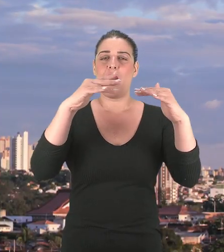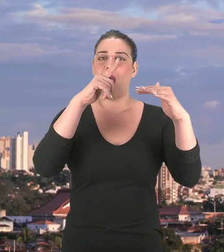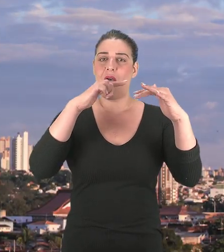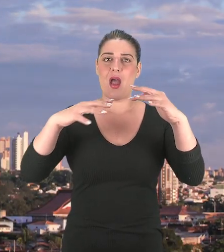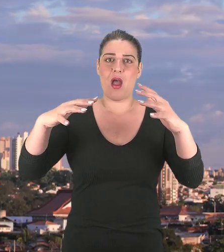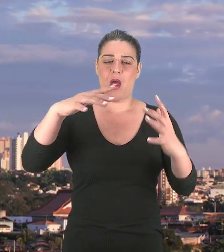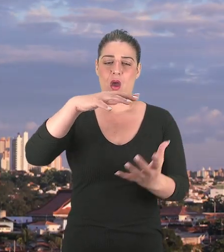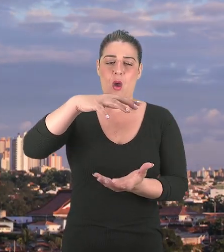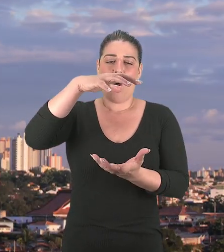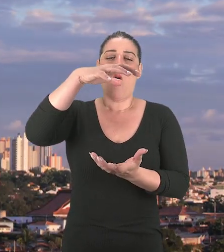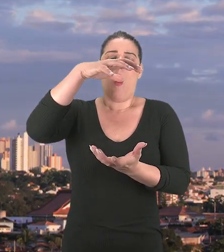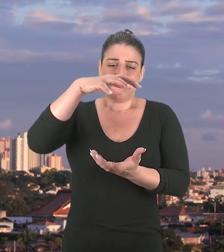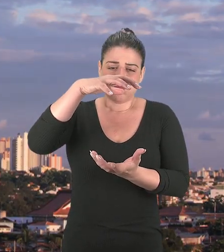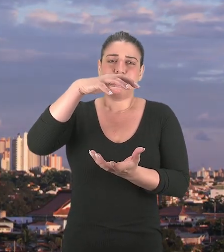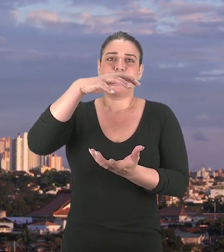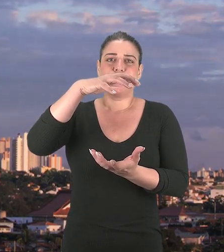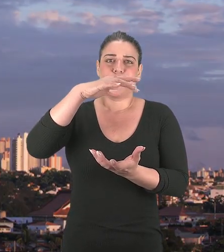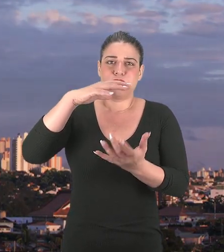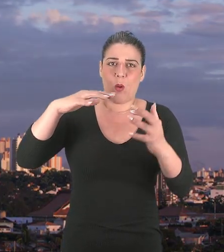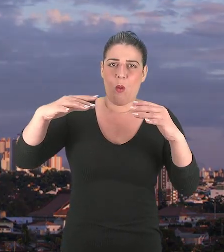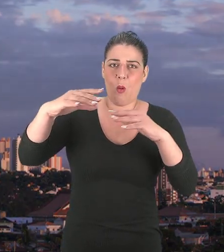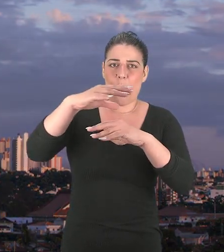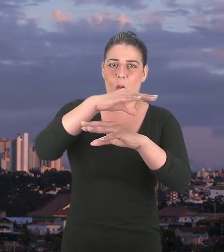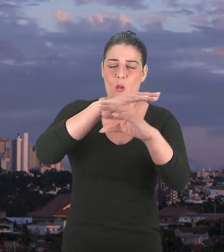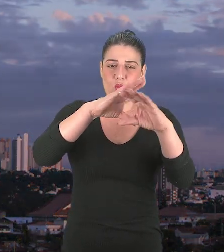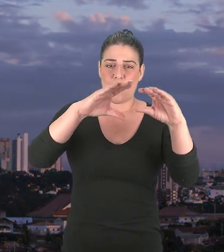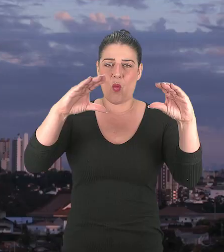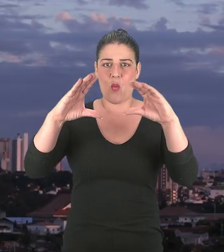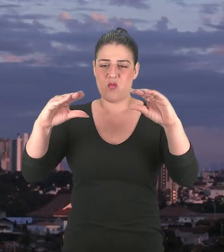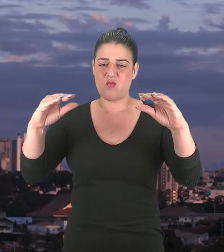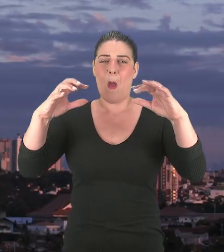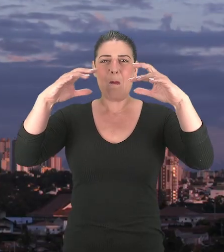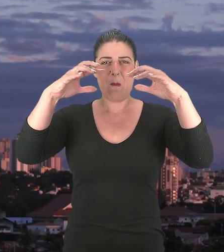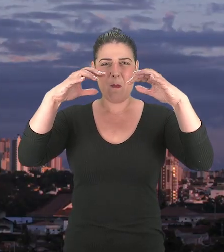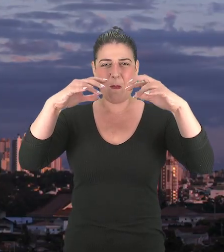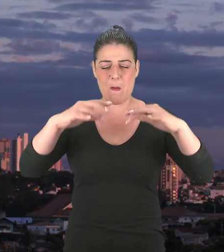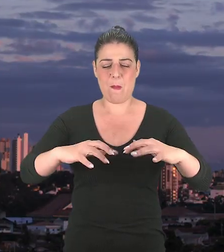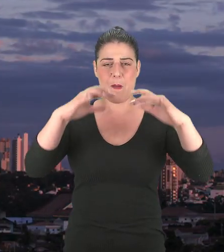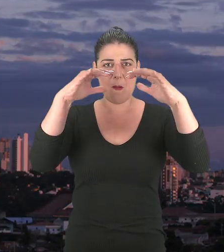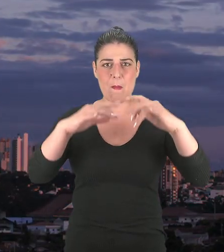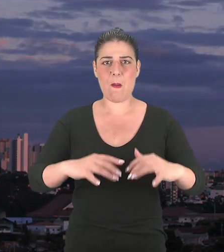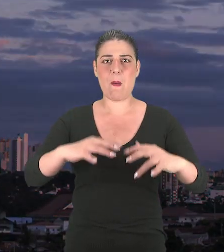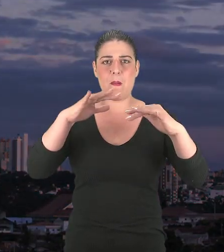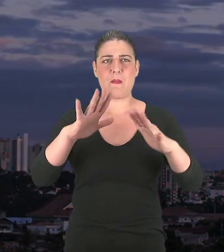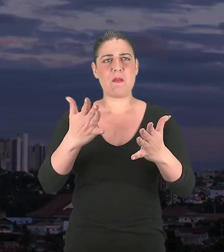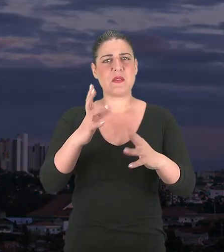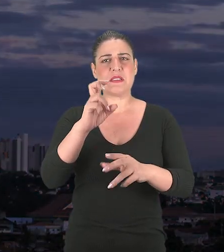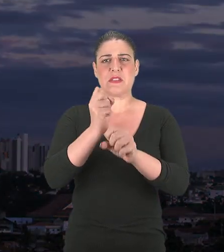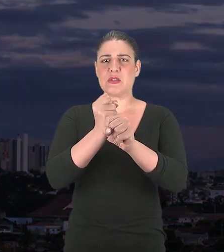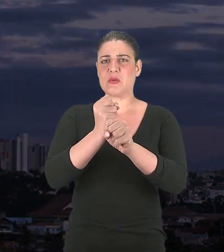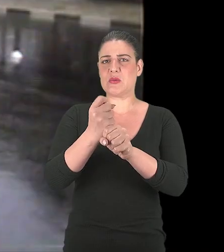que vai favorecer a formação de mais sistemas. Então, é o que a gente vem vendo nos últimos 5,